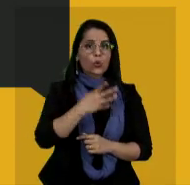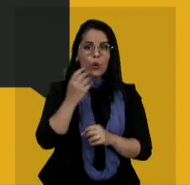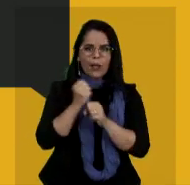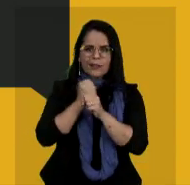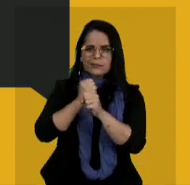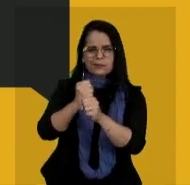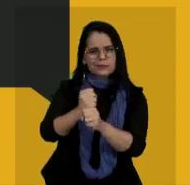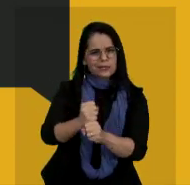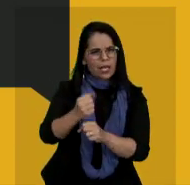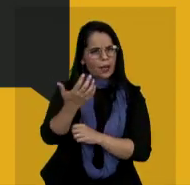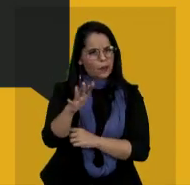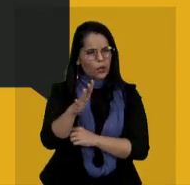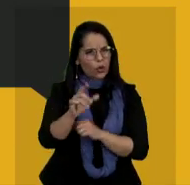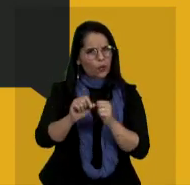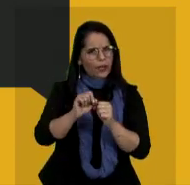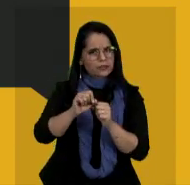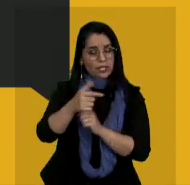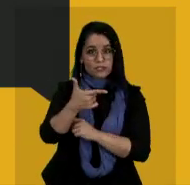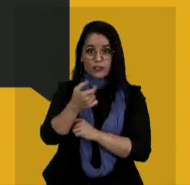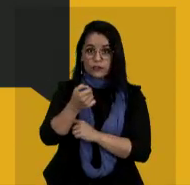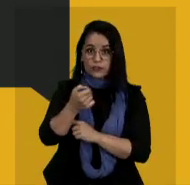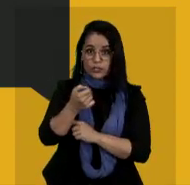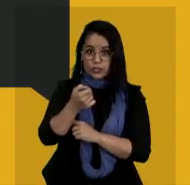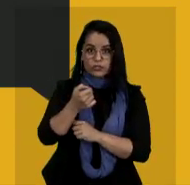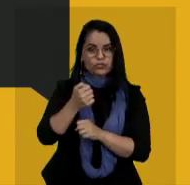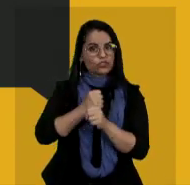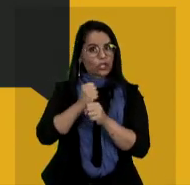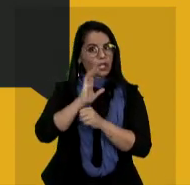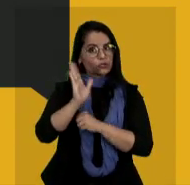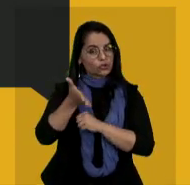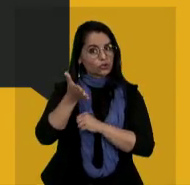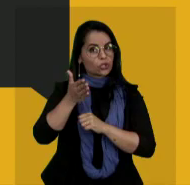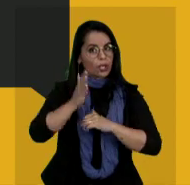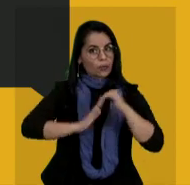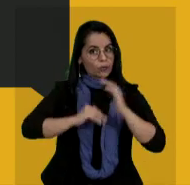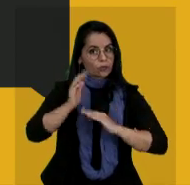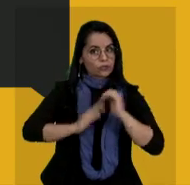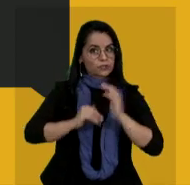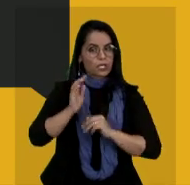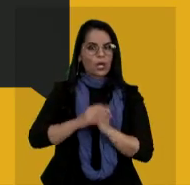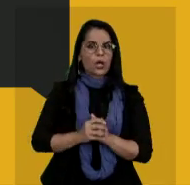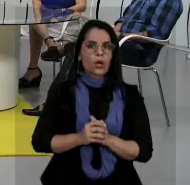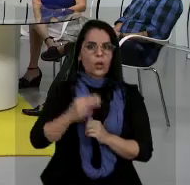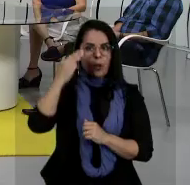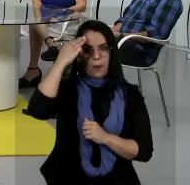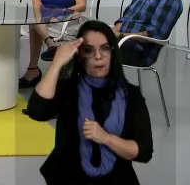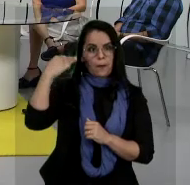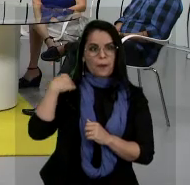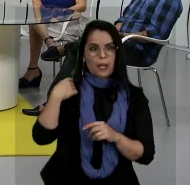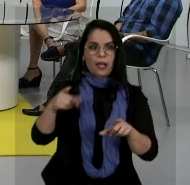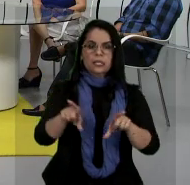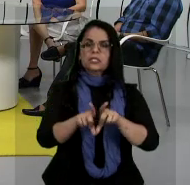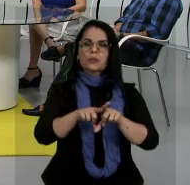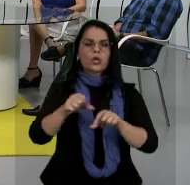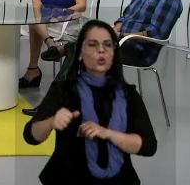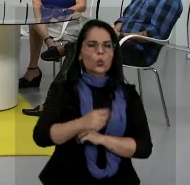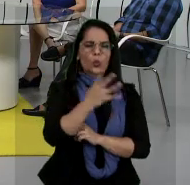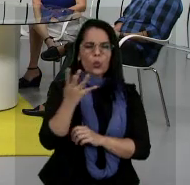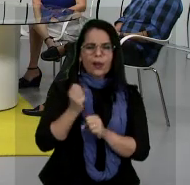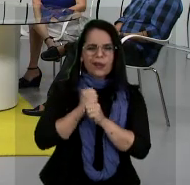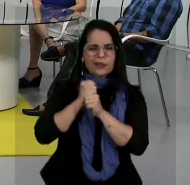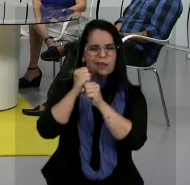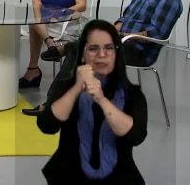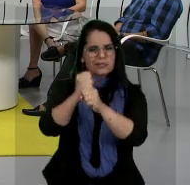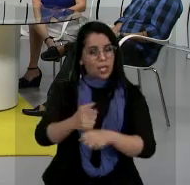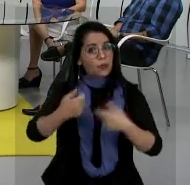em média, porque você tem 20 anos de profissão, né? A Mariana também. Quantos anos leva para